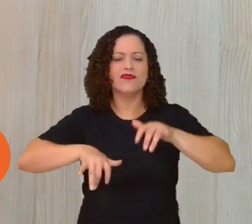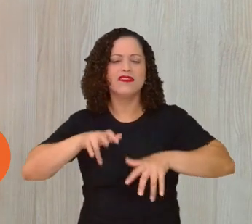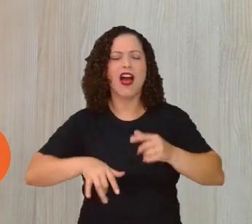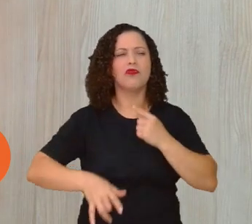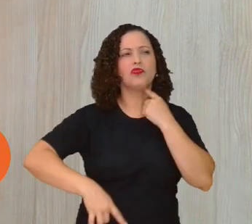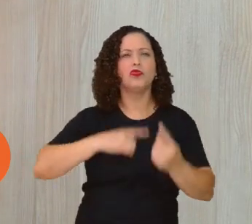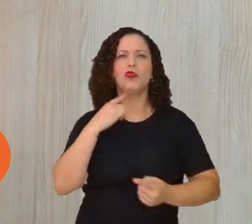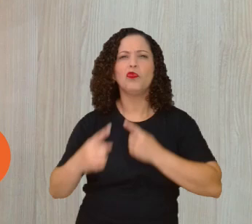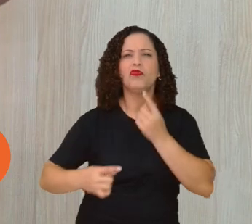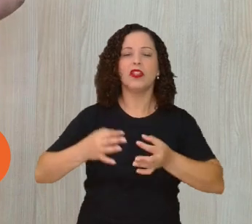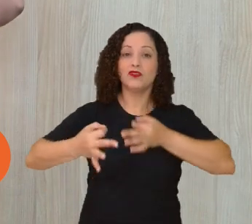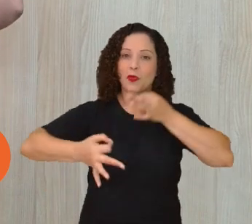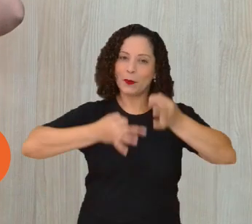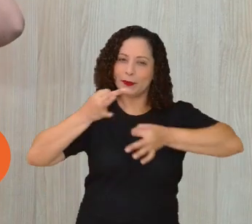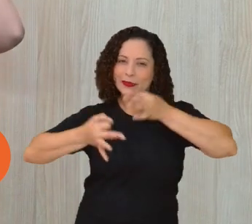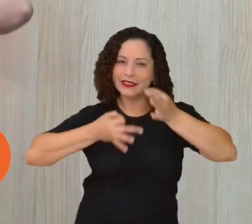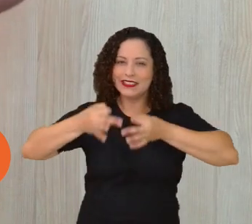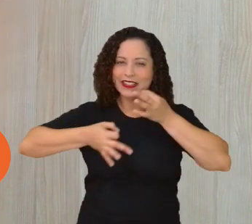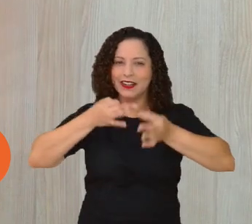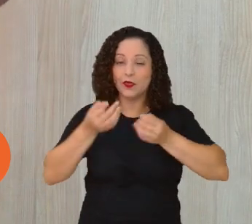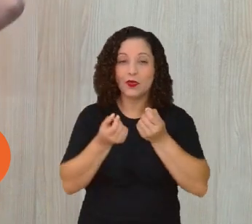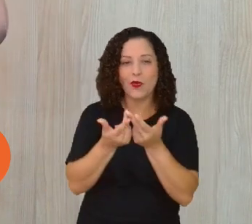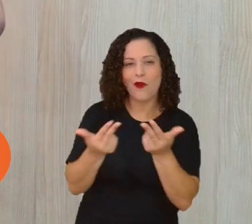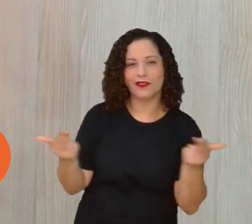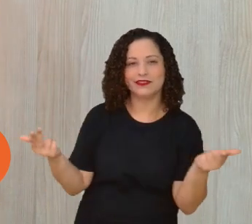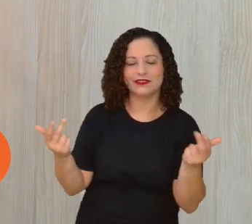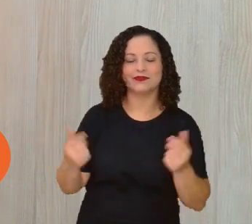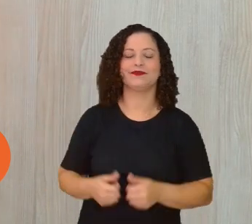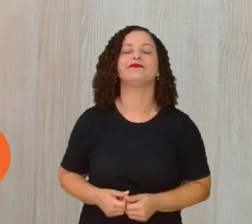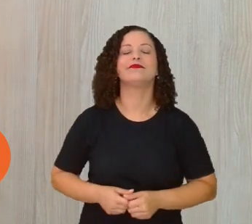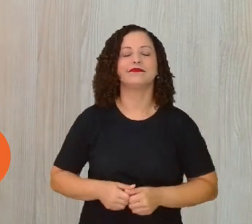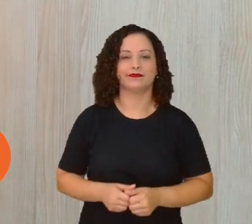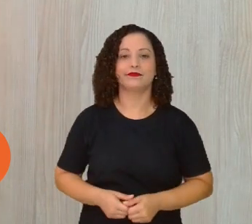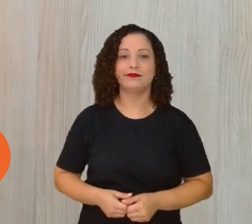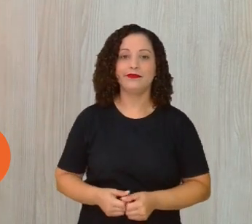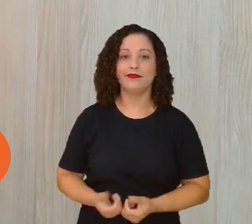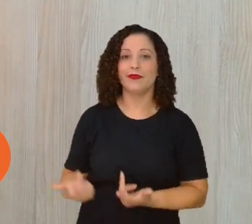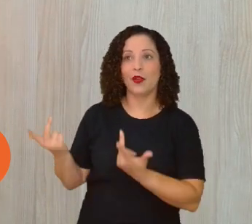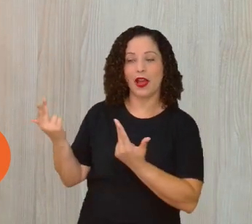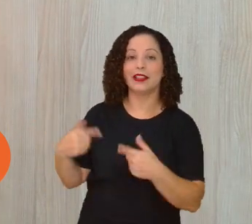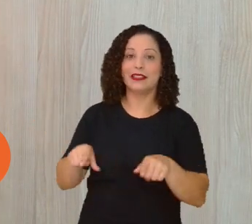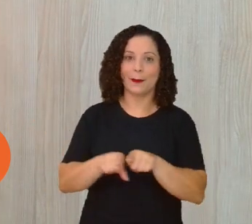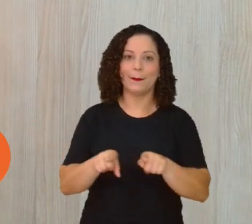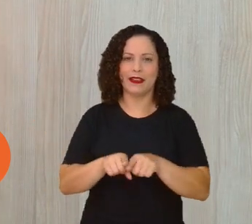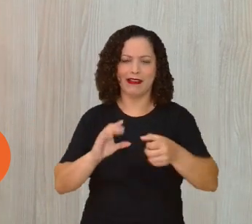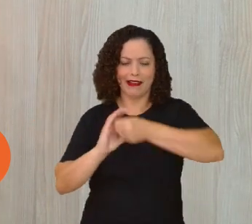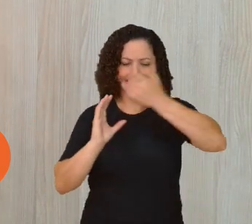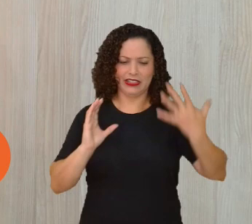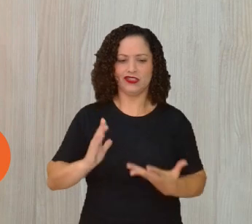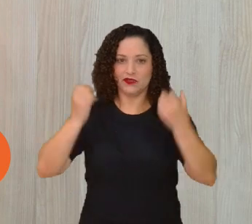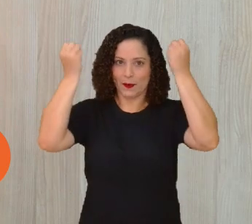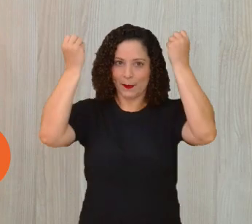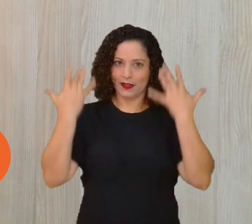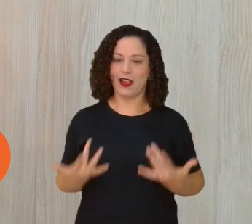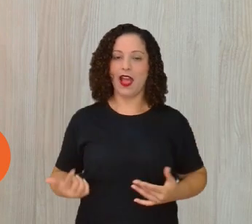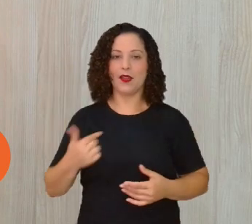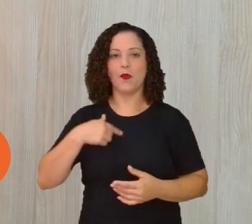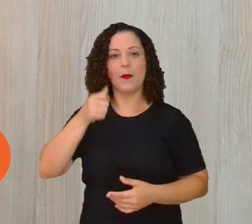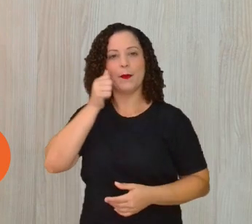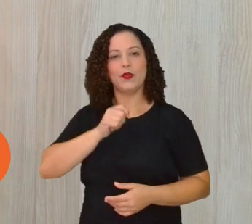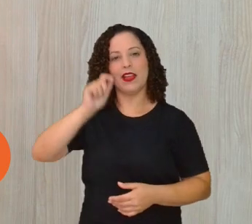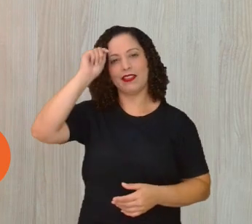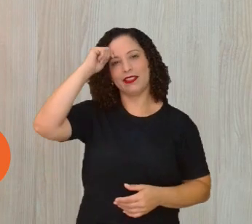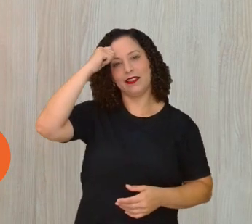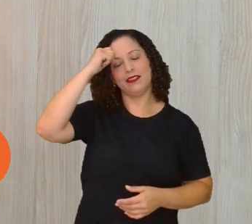comentários, suas críticas, elogios. Como fez a professora Adriana, também vou me autodescrever. Eu sou uma mulher negra de